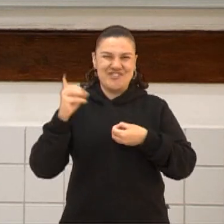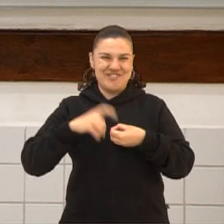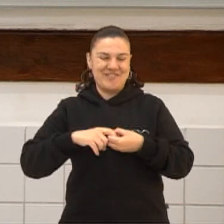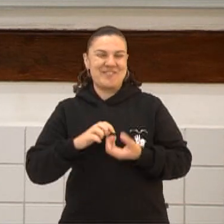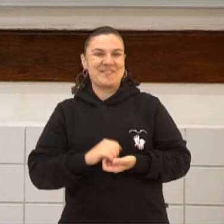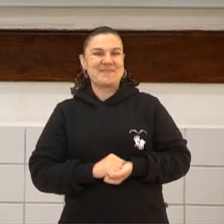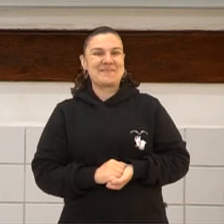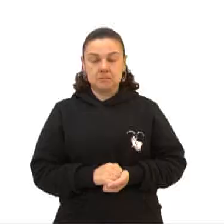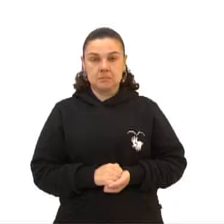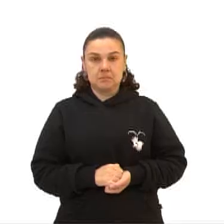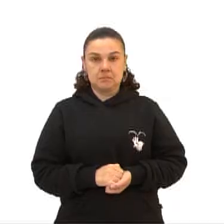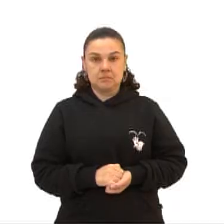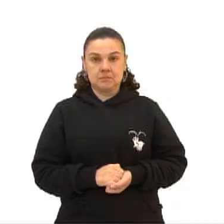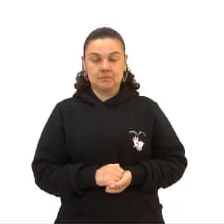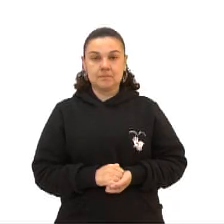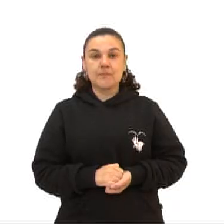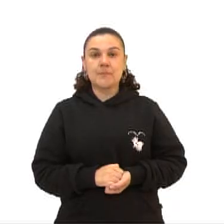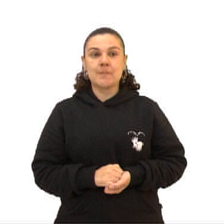já.